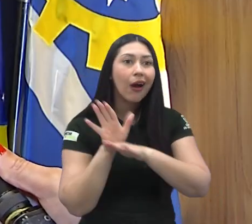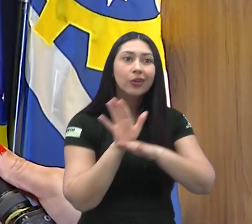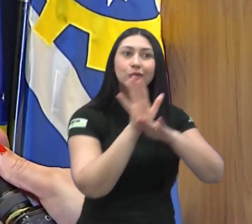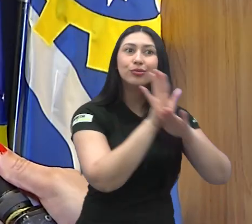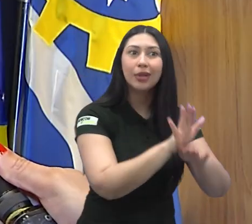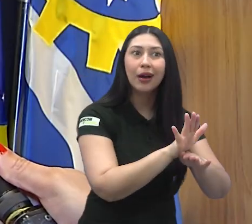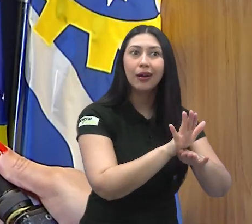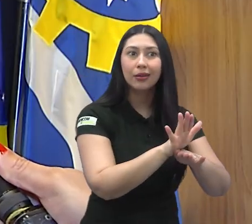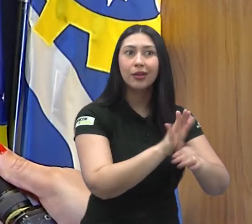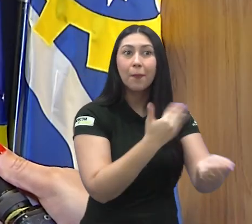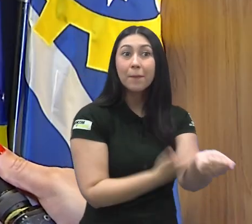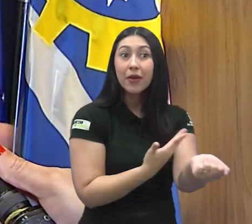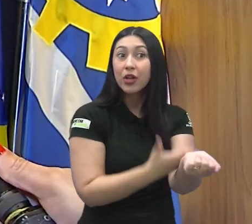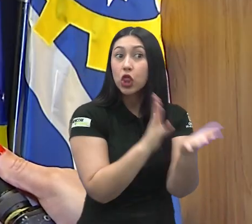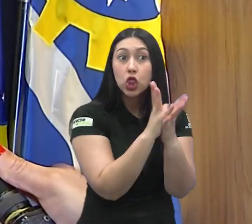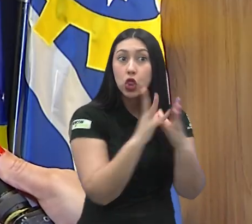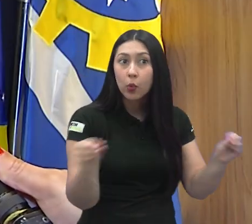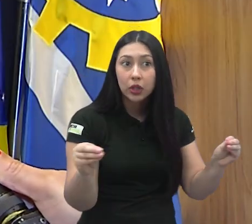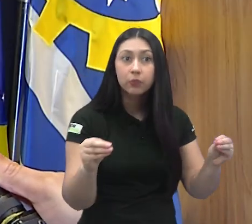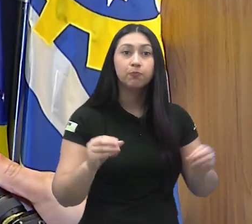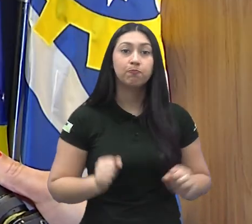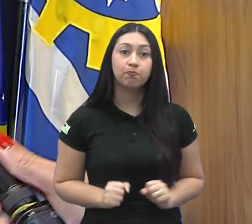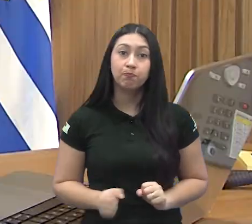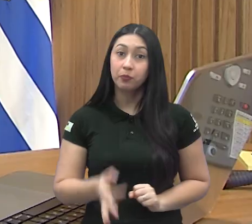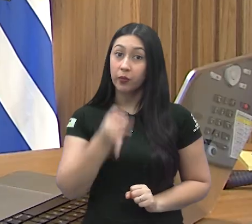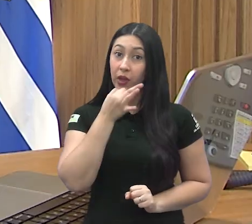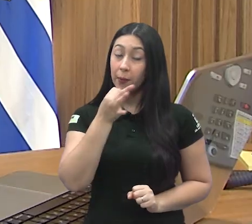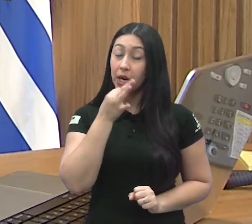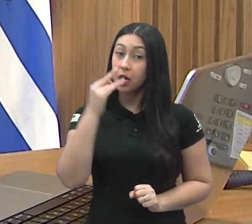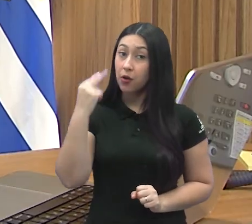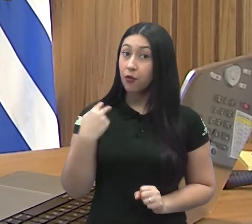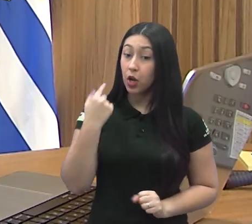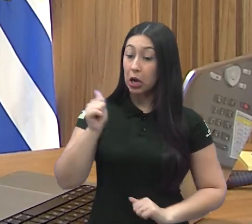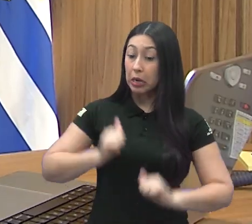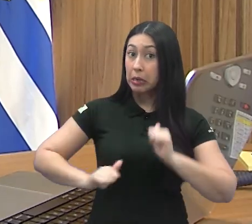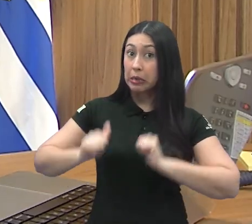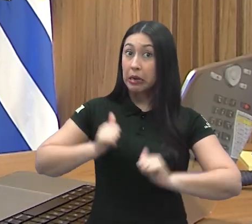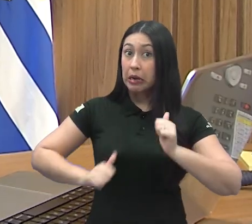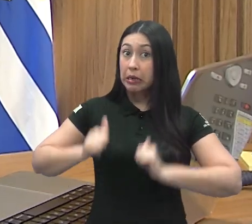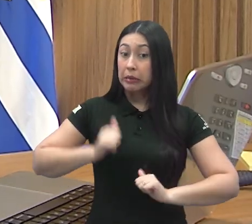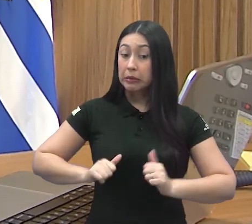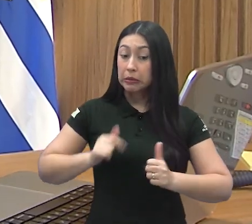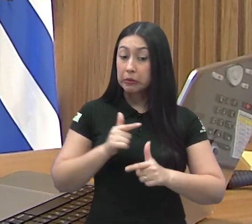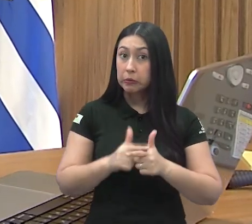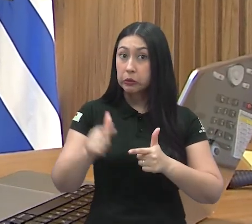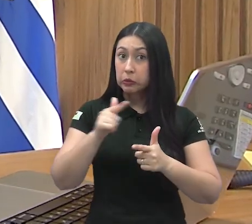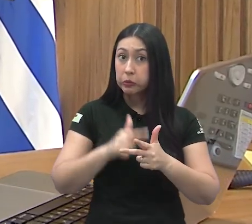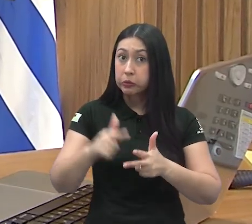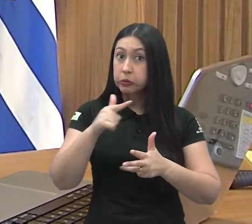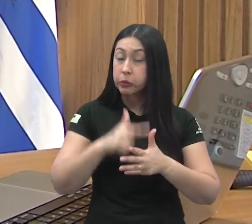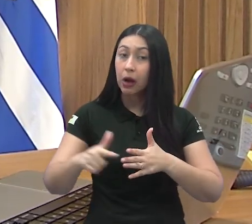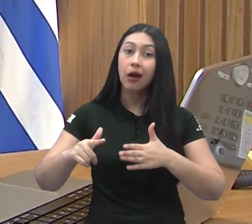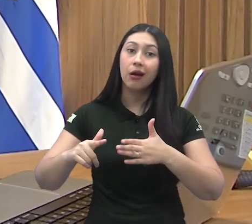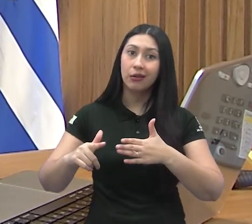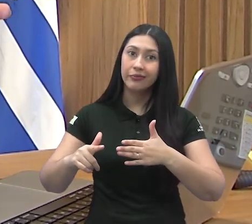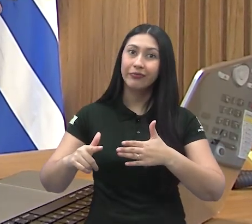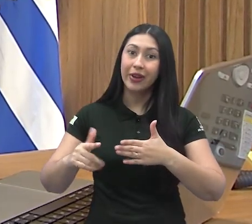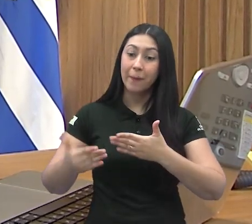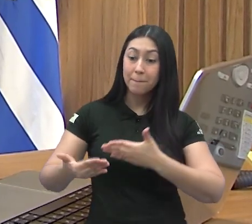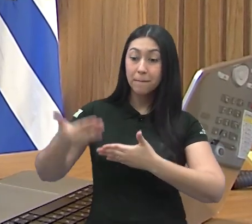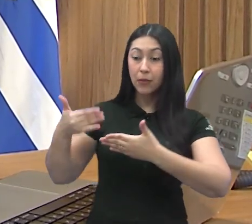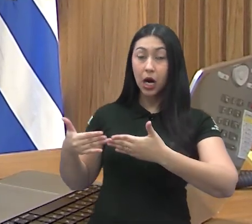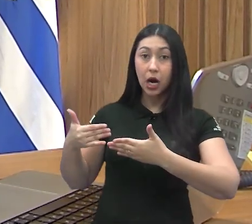prefeitura ajudar esses professores, inclusive, a sair da dependência química. Segundo o vereador, a ansiedade e outros problemas